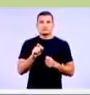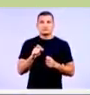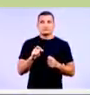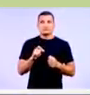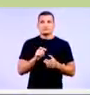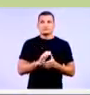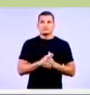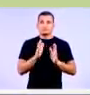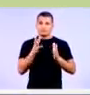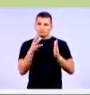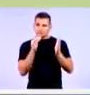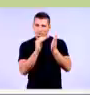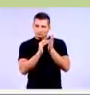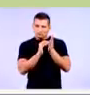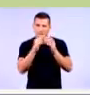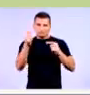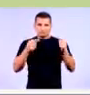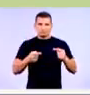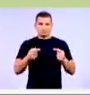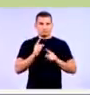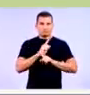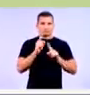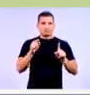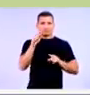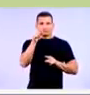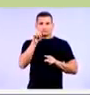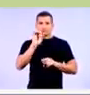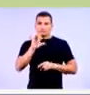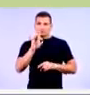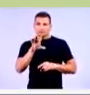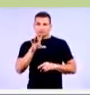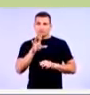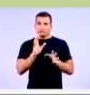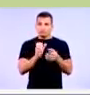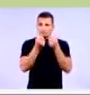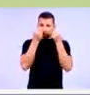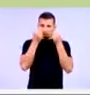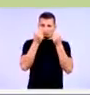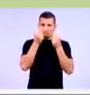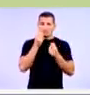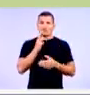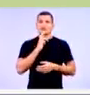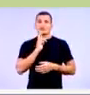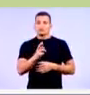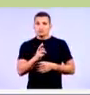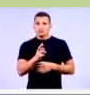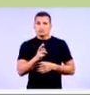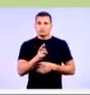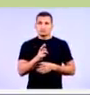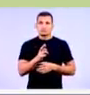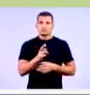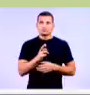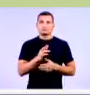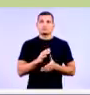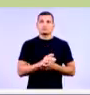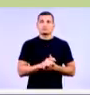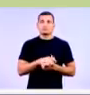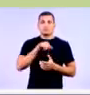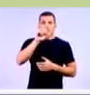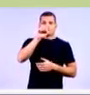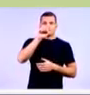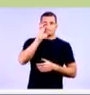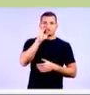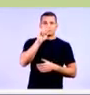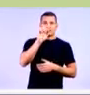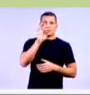Eu já mandei o questionário? Não, você apenas salvou suas respostas, como o próprio status aponta aqui